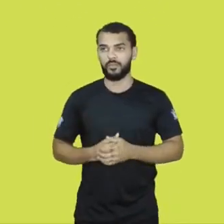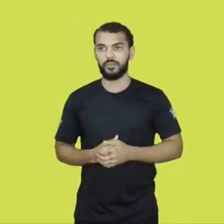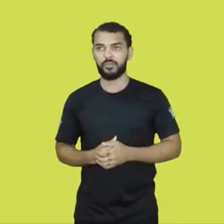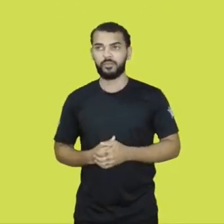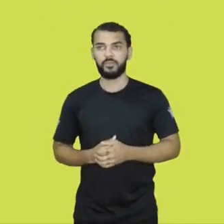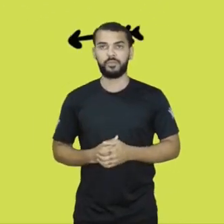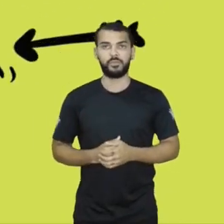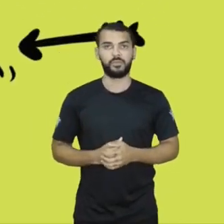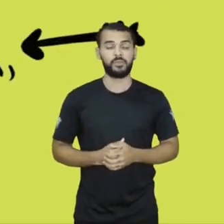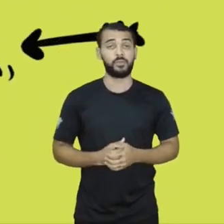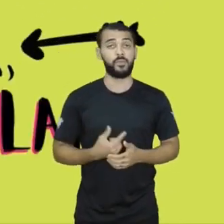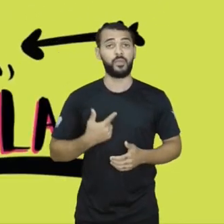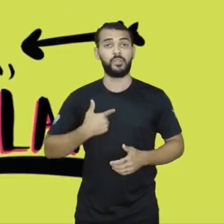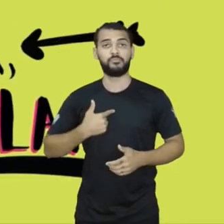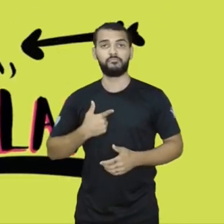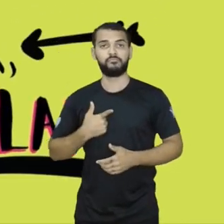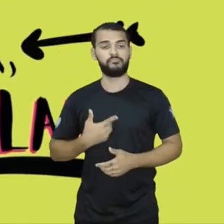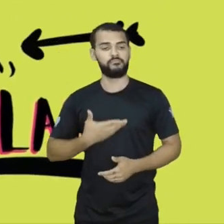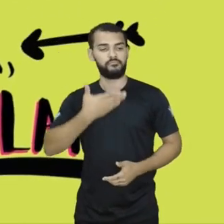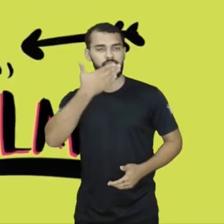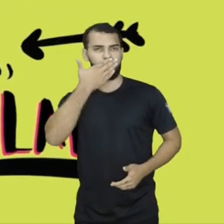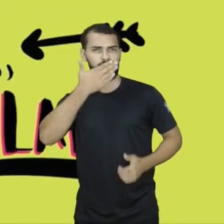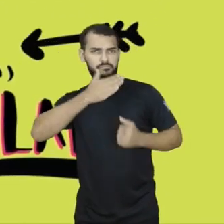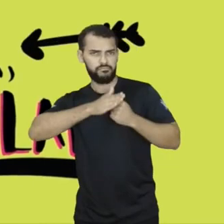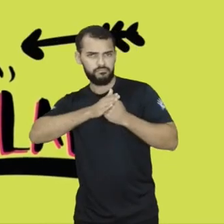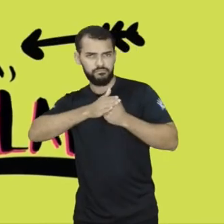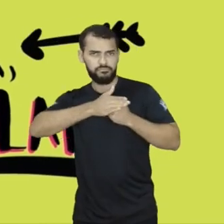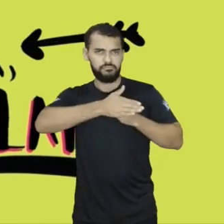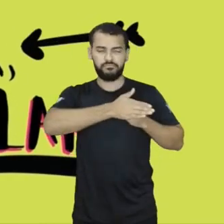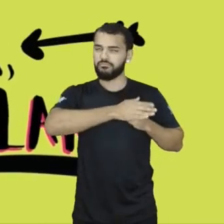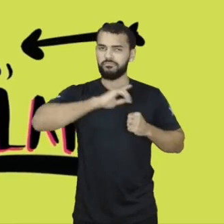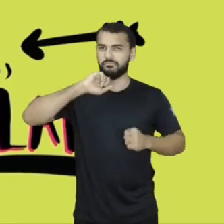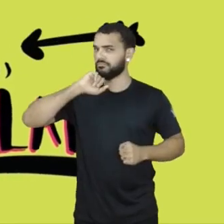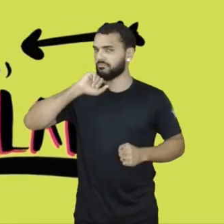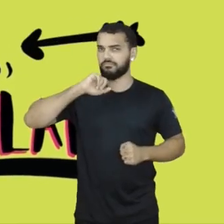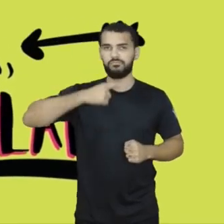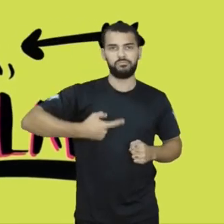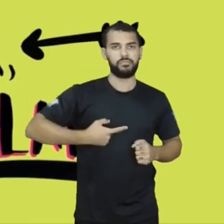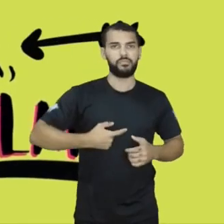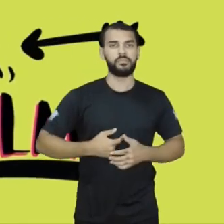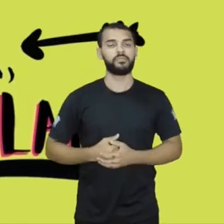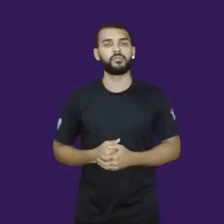Não vão mais conseguir me anular, me calar.